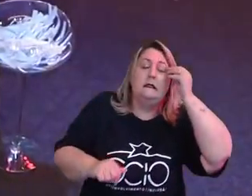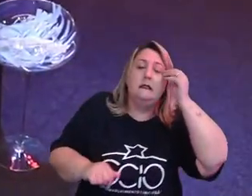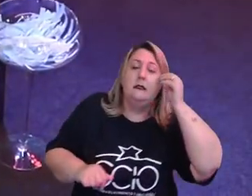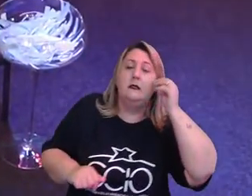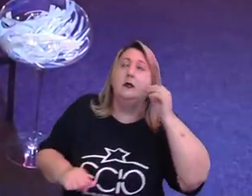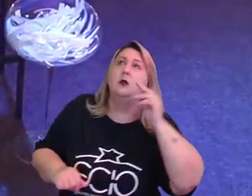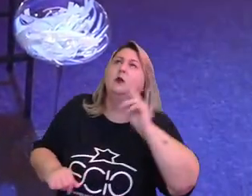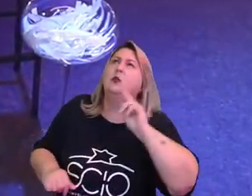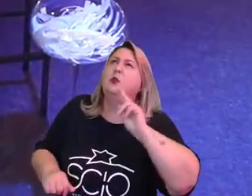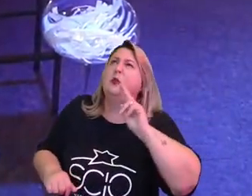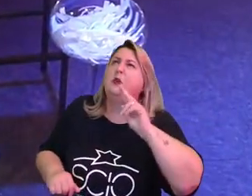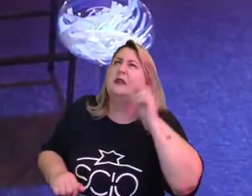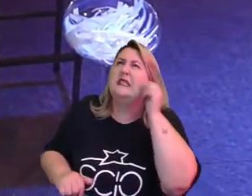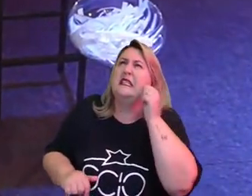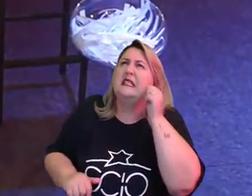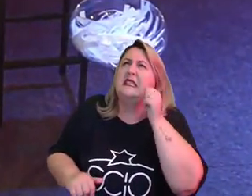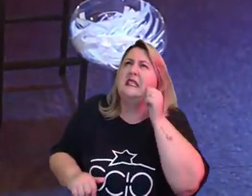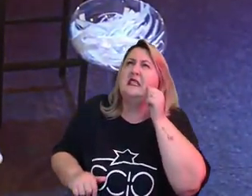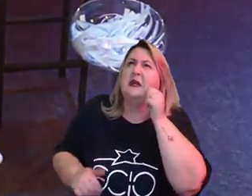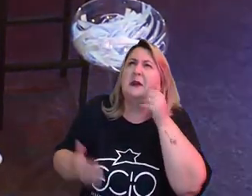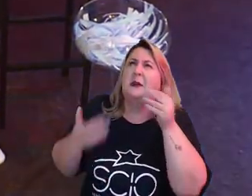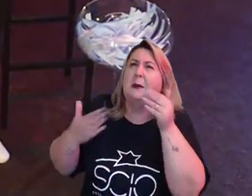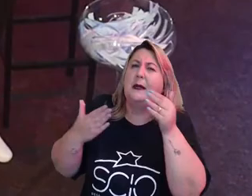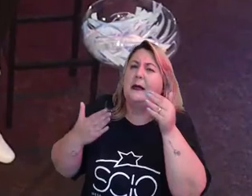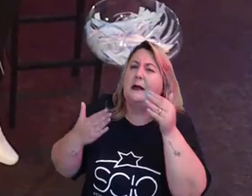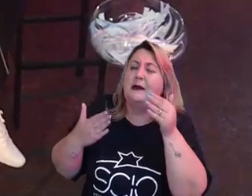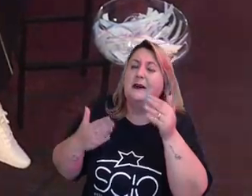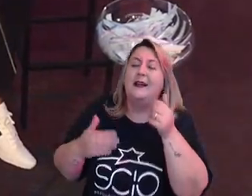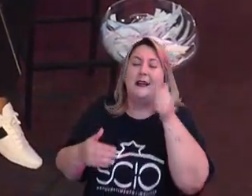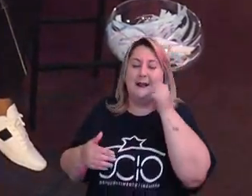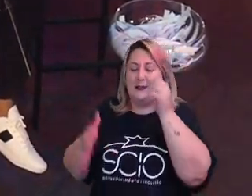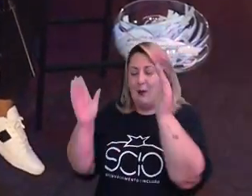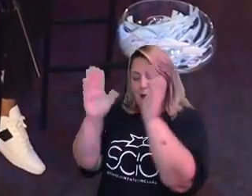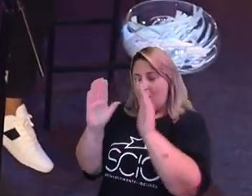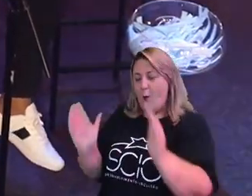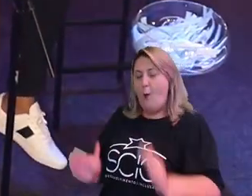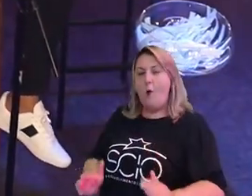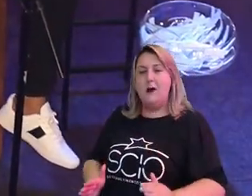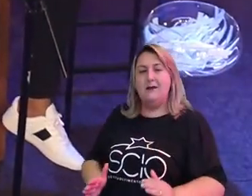lembrar sequer qual é o nome.